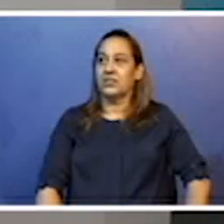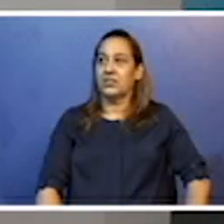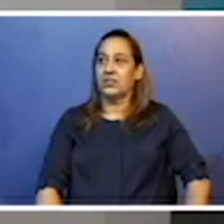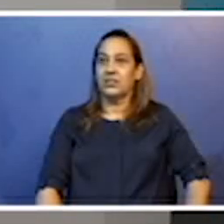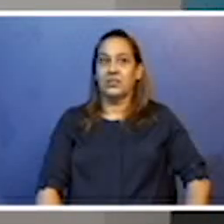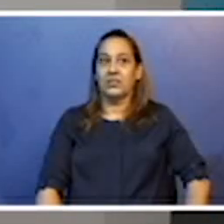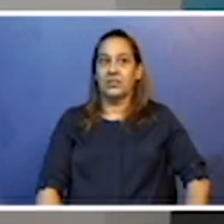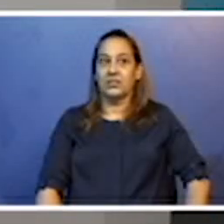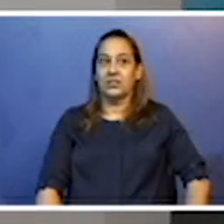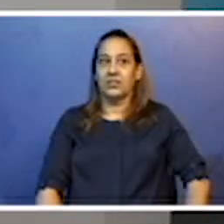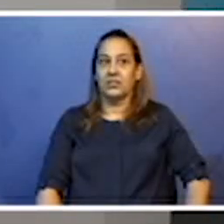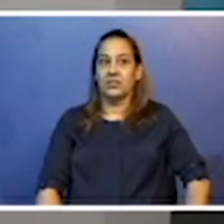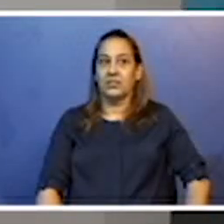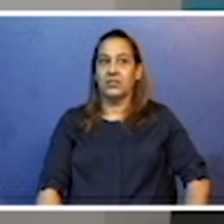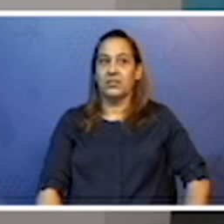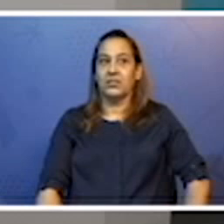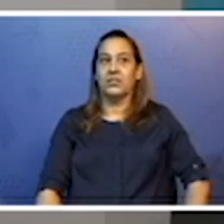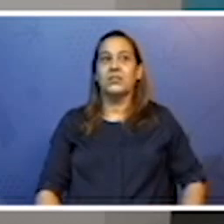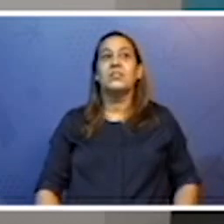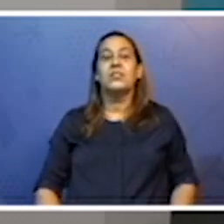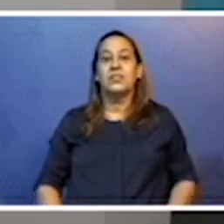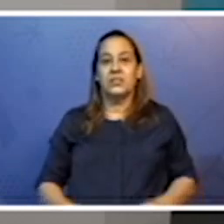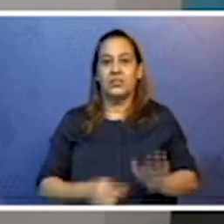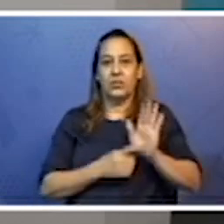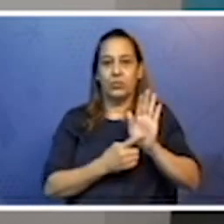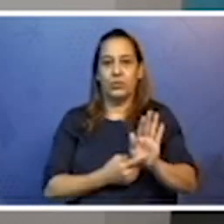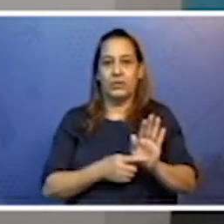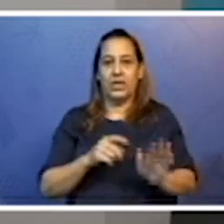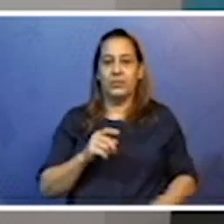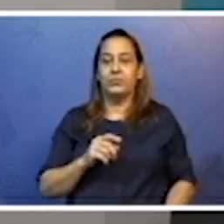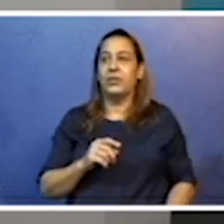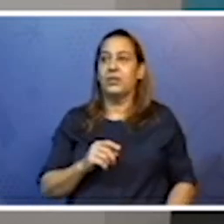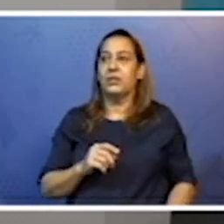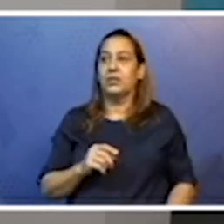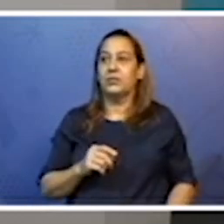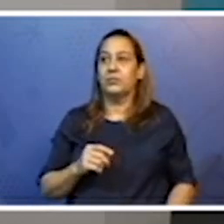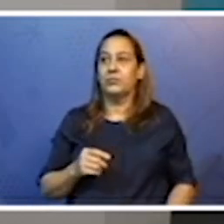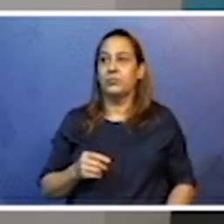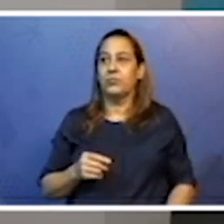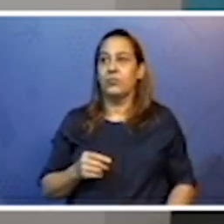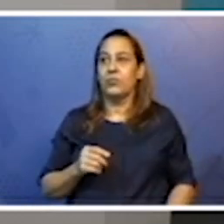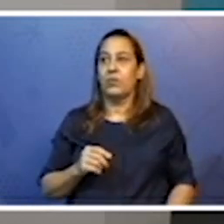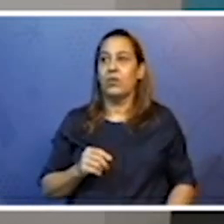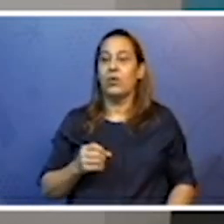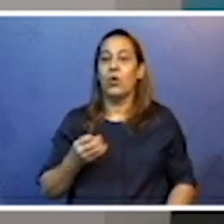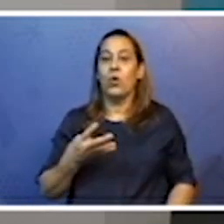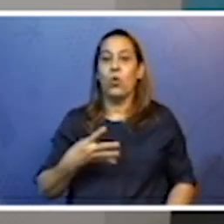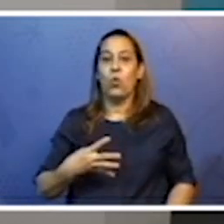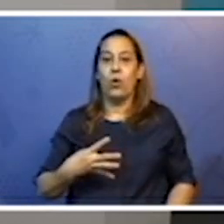Já, isso, olha aqui o que a professora fez. O que tá falando lá.